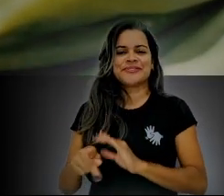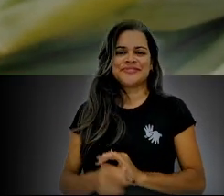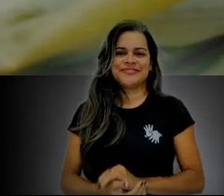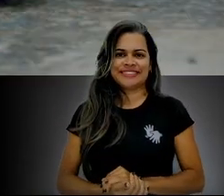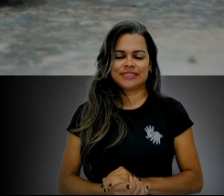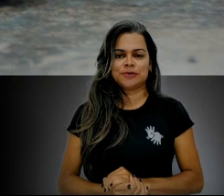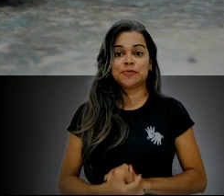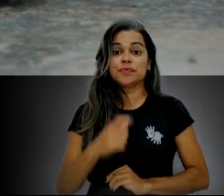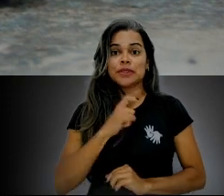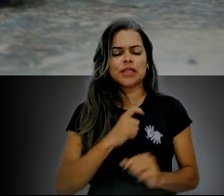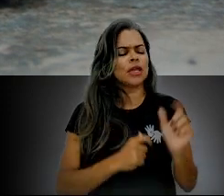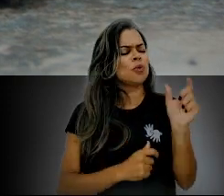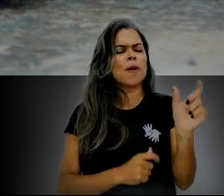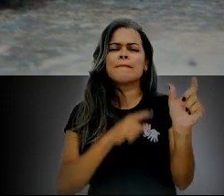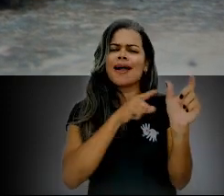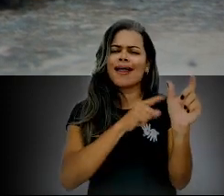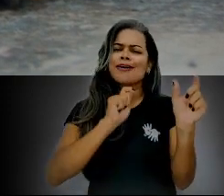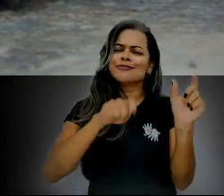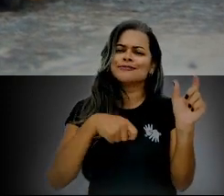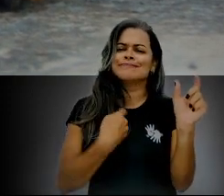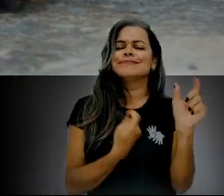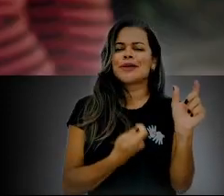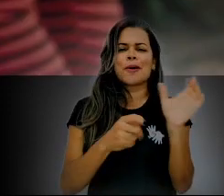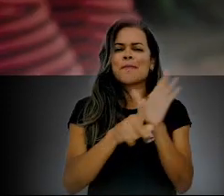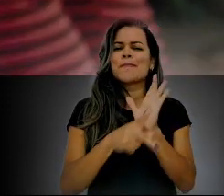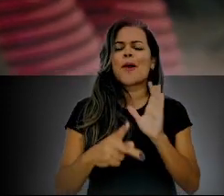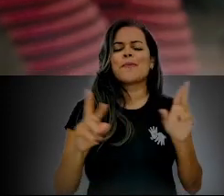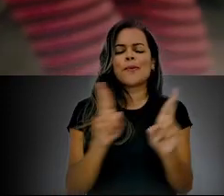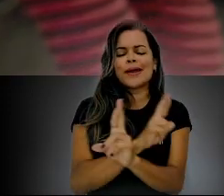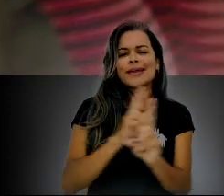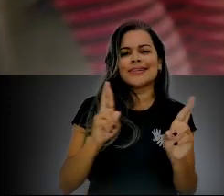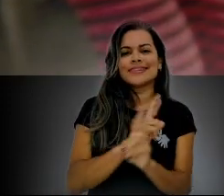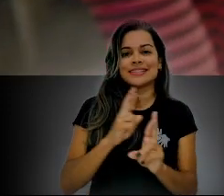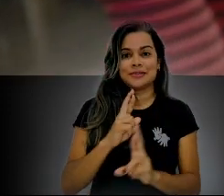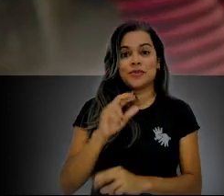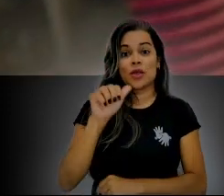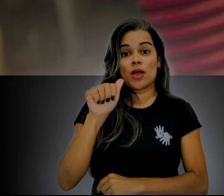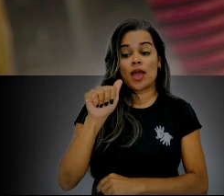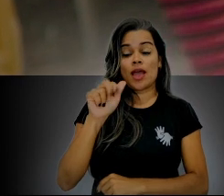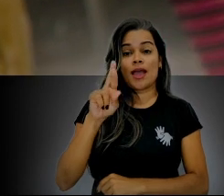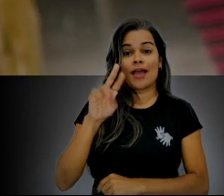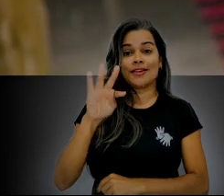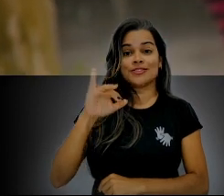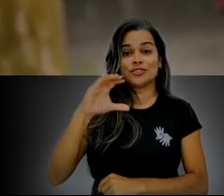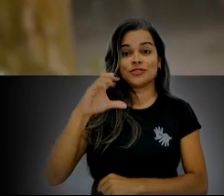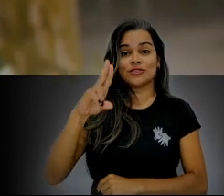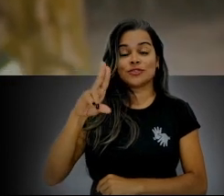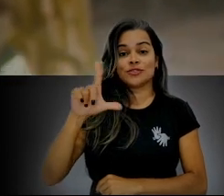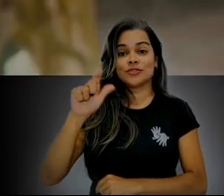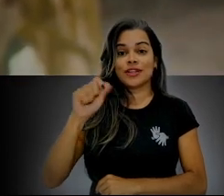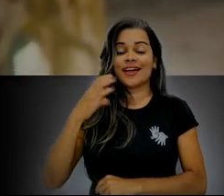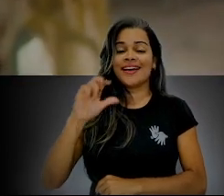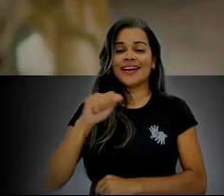e tem uma palavra que eu acho que resume bem a interação do Instituto que a palavra articulação